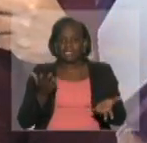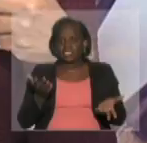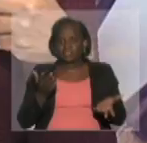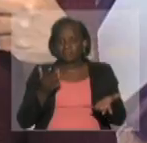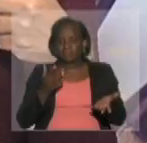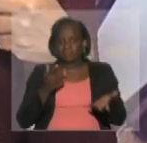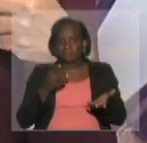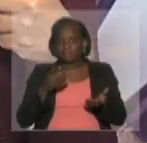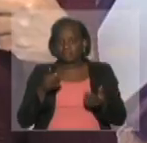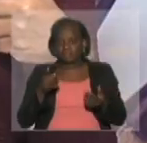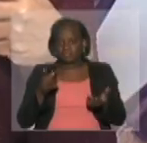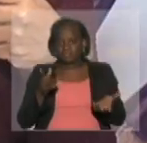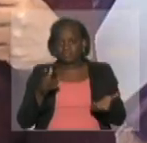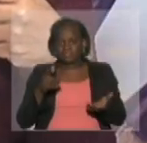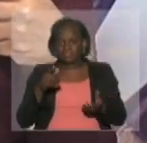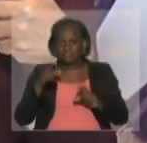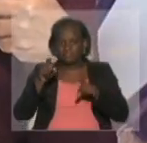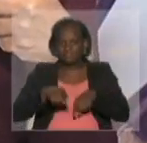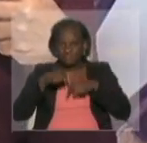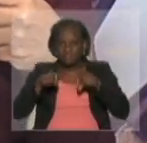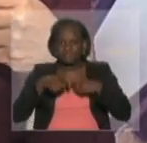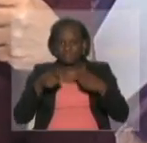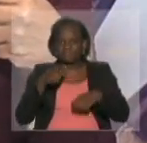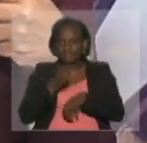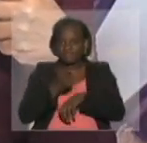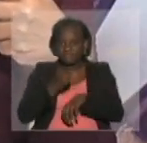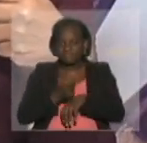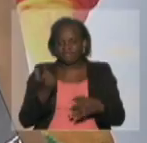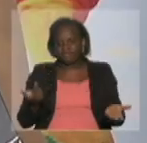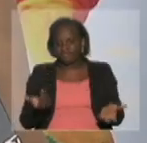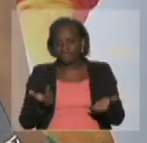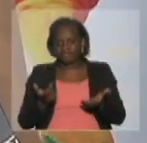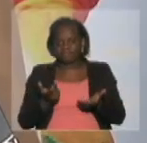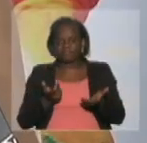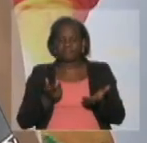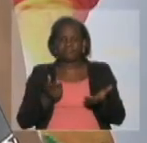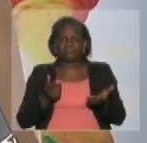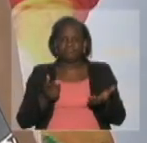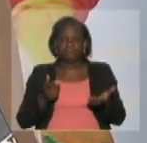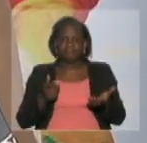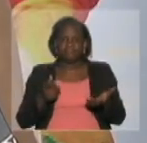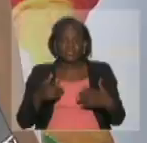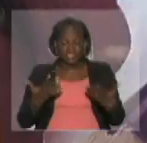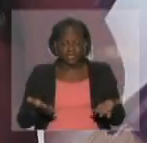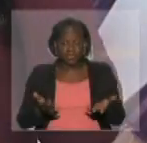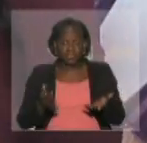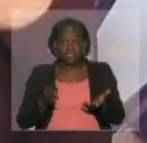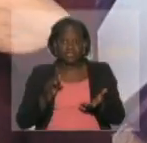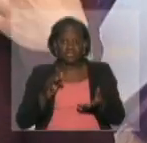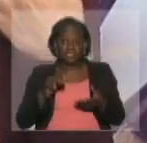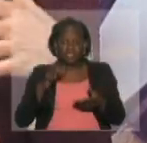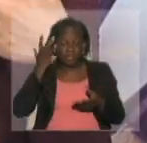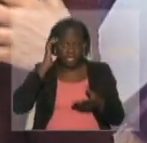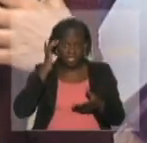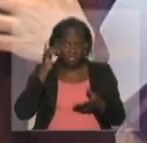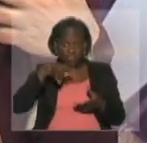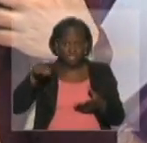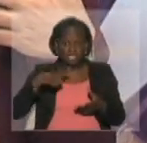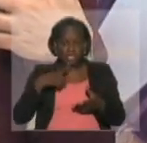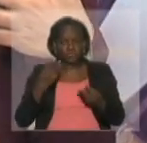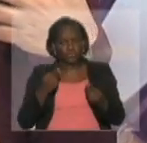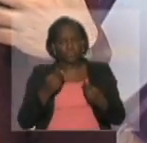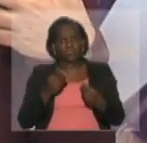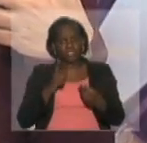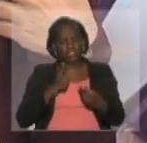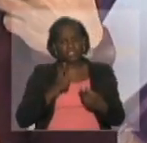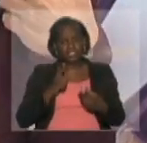é o capial, é o roceiro, é o caipira, enfim. Então, acho que a gente ainda tem muito isso e